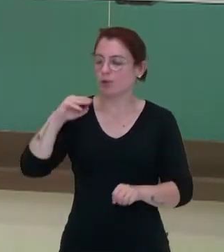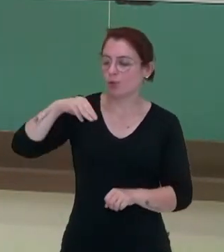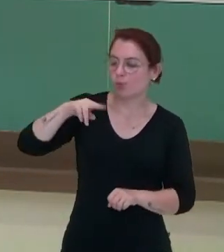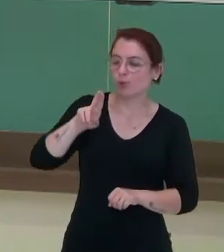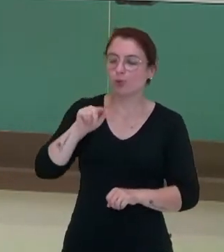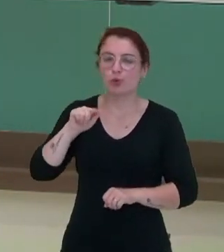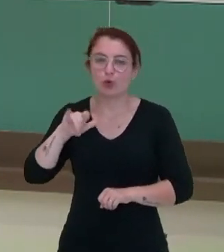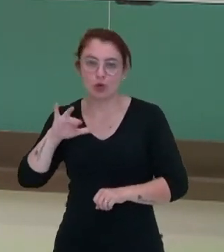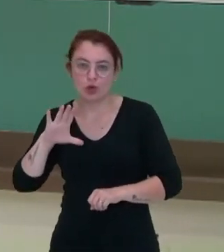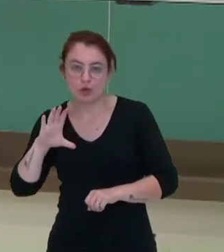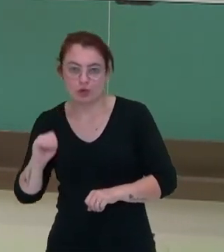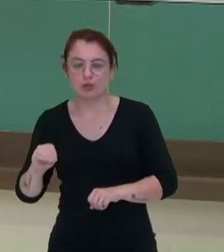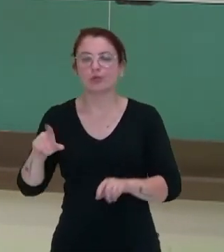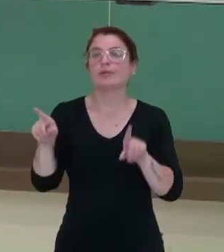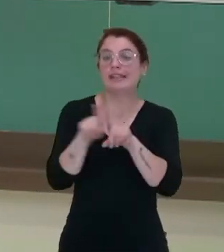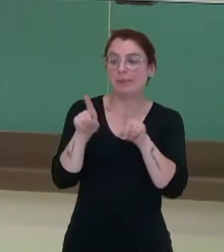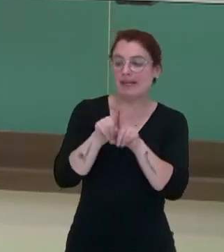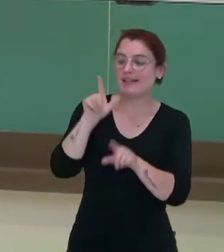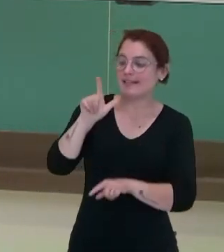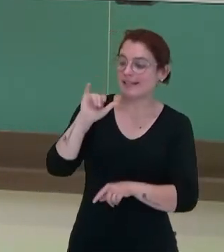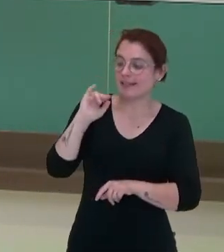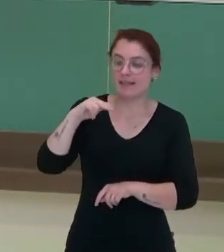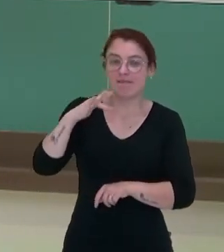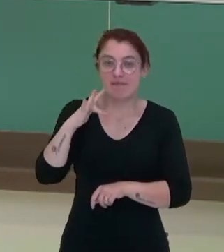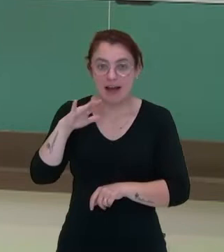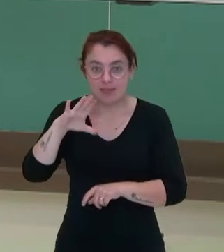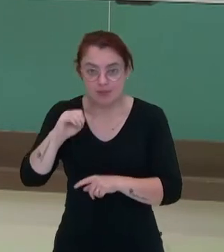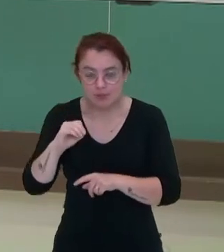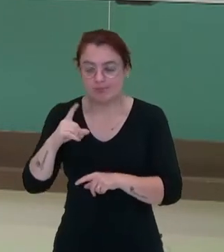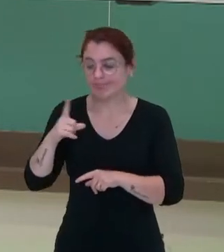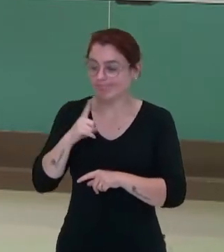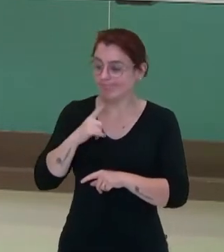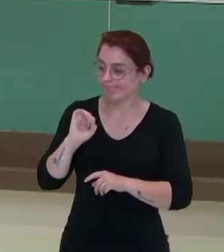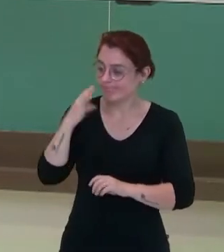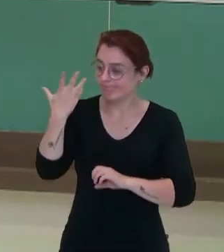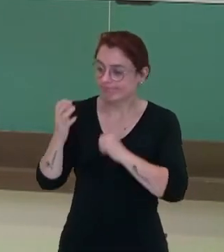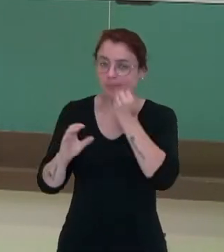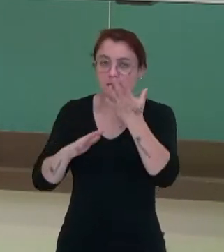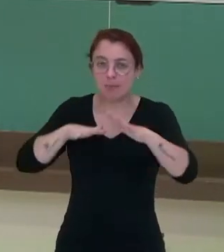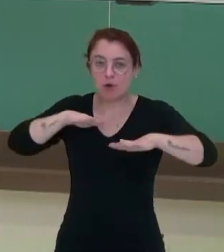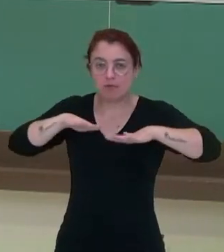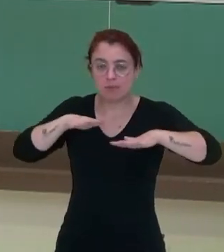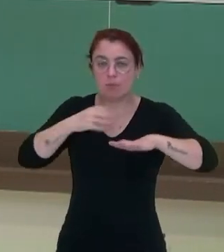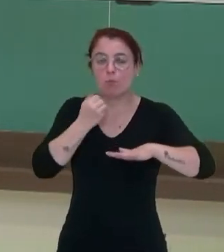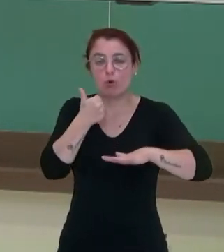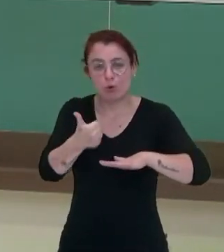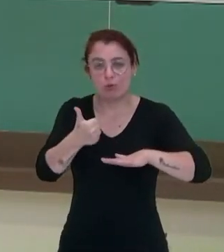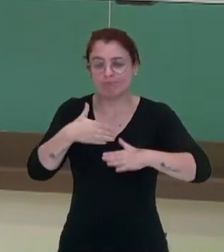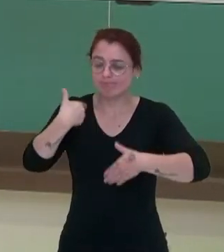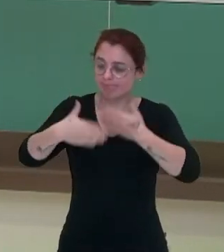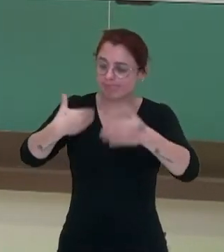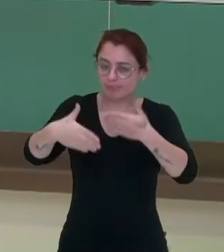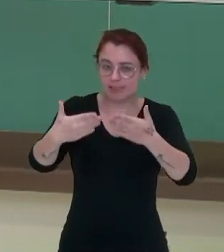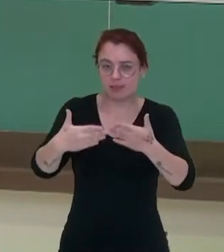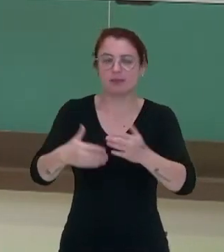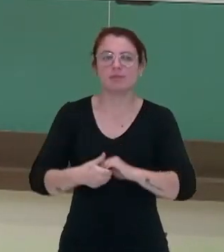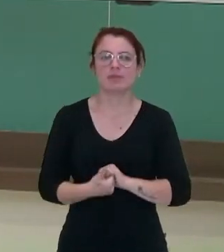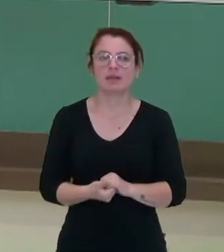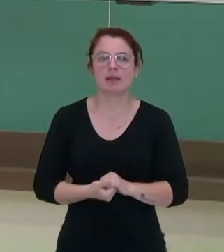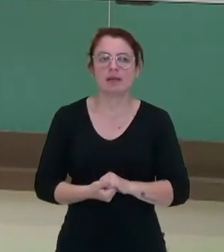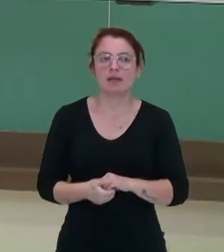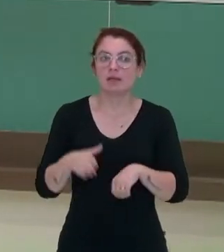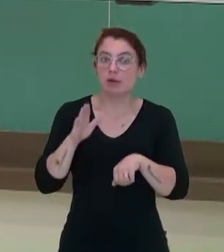o nosso sistema linfático, esteja funcionando da melhor maneira e desempenhando as suas atividades. Então, quando